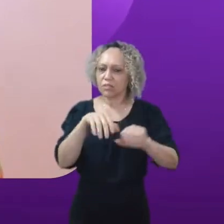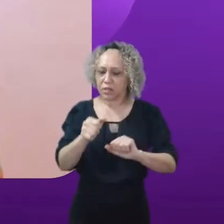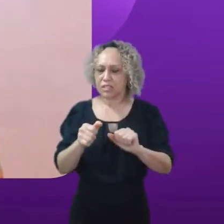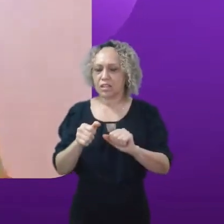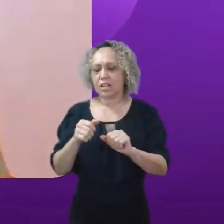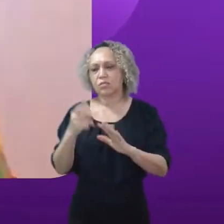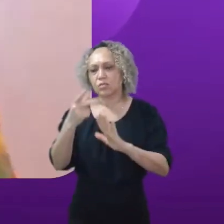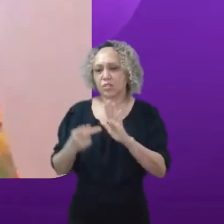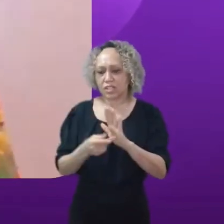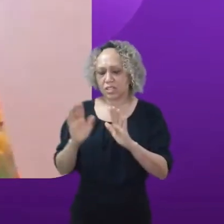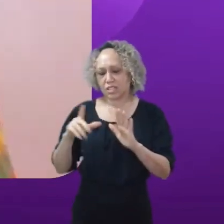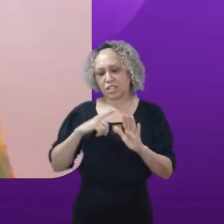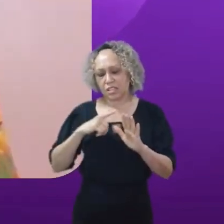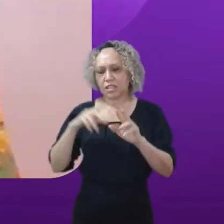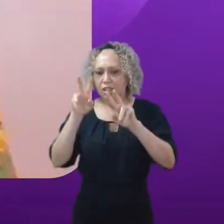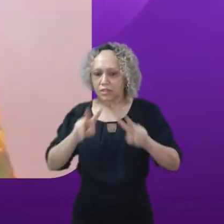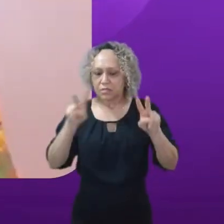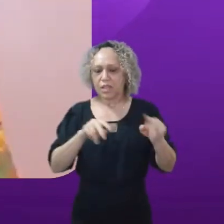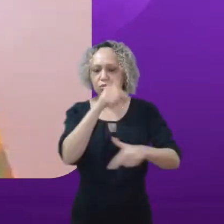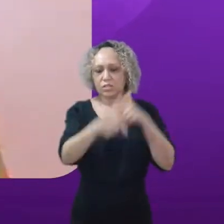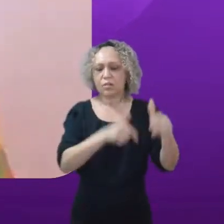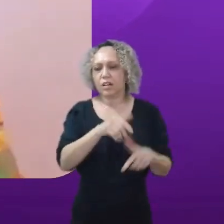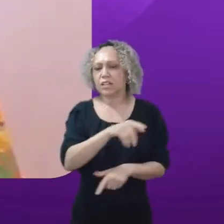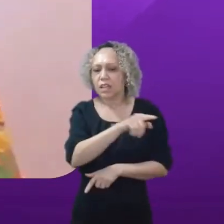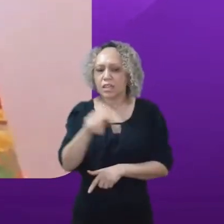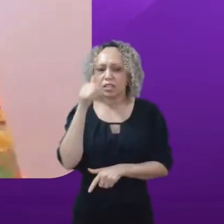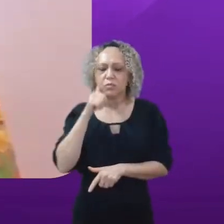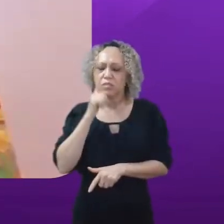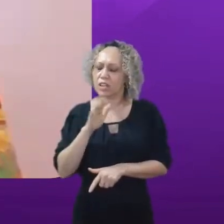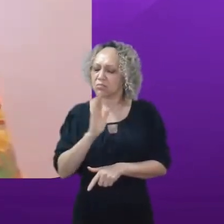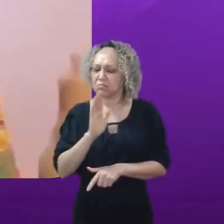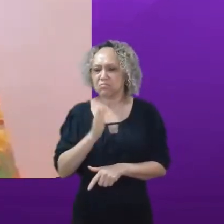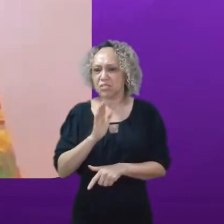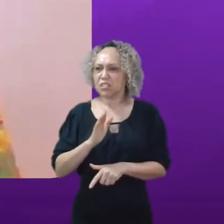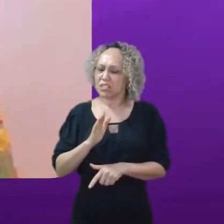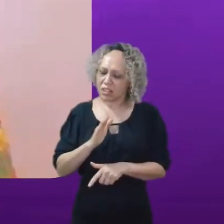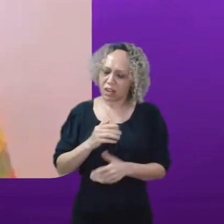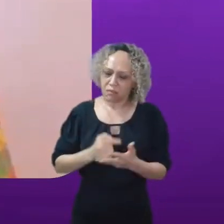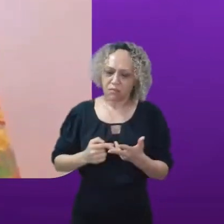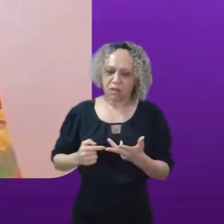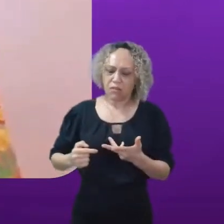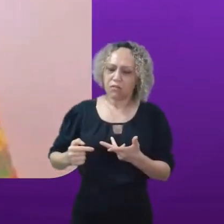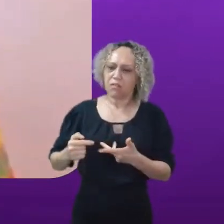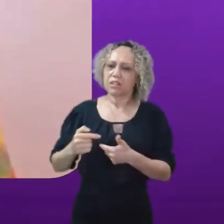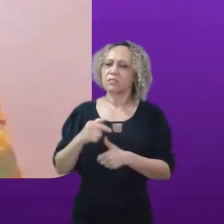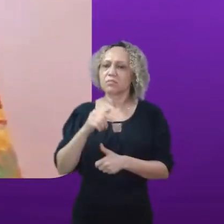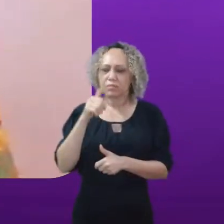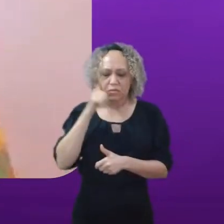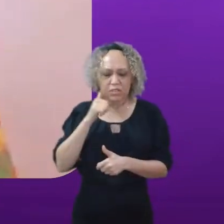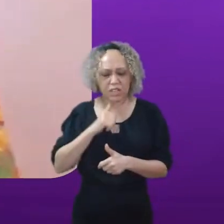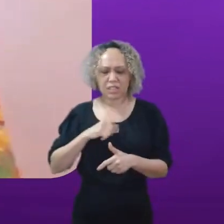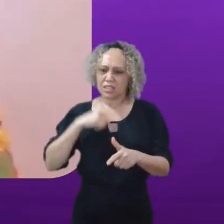do trabalho dessas mulheres, que muitas vezes são mulheres que cumprem, assim como várias outras mulheres, duplas,